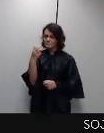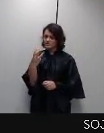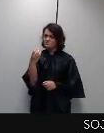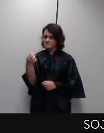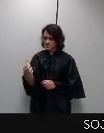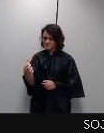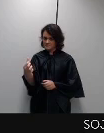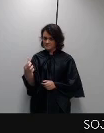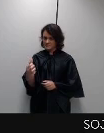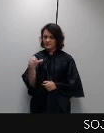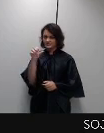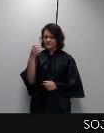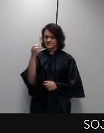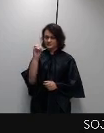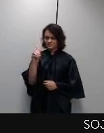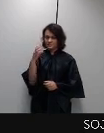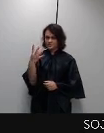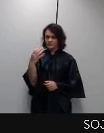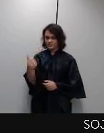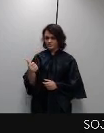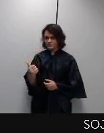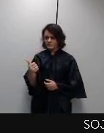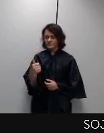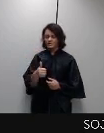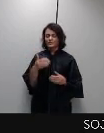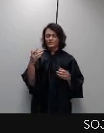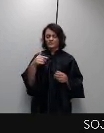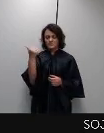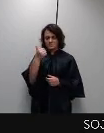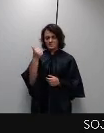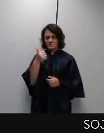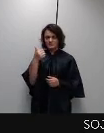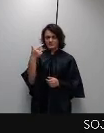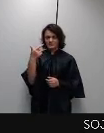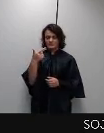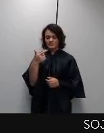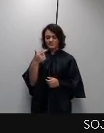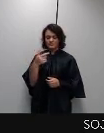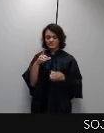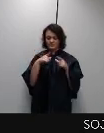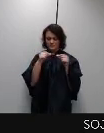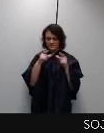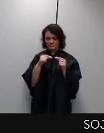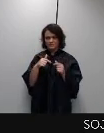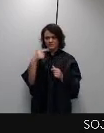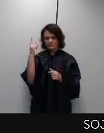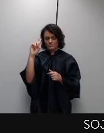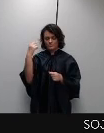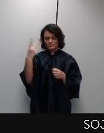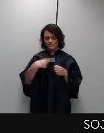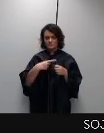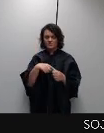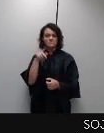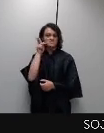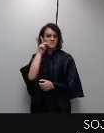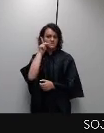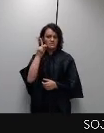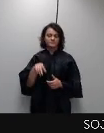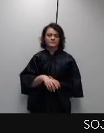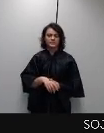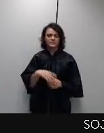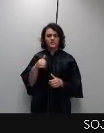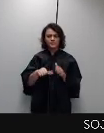6091 o primeiro do DF no segundo do Piauí o meu voto visto não é propriamente de